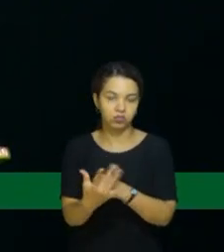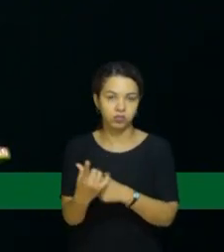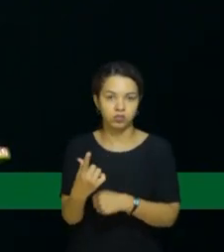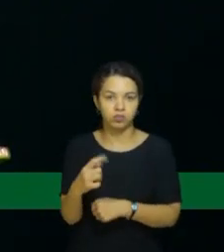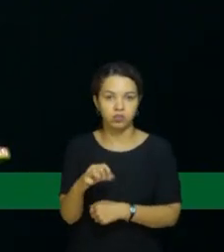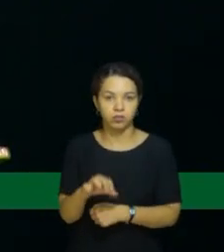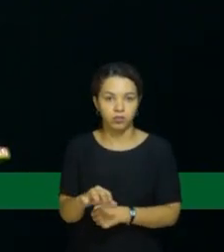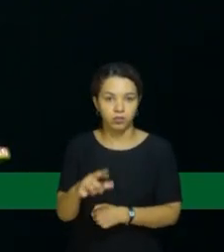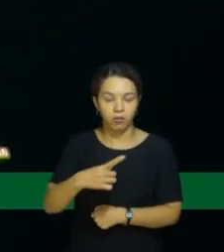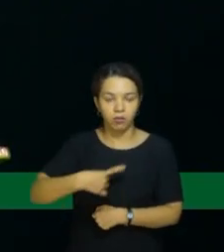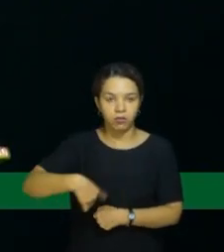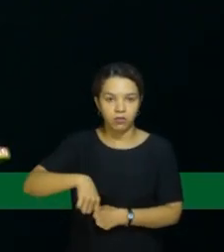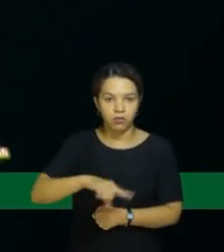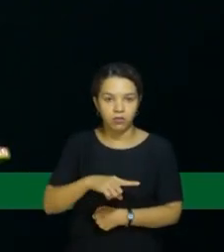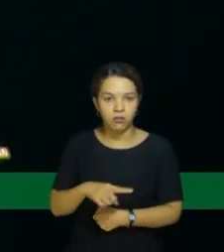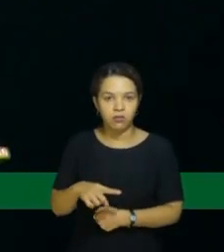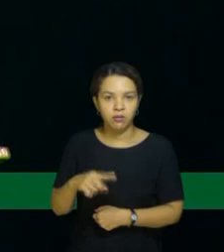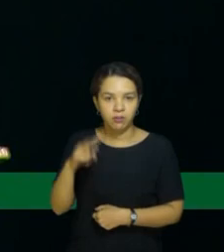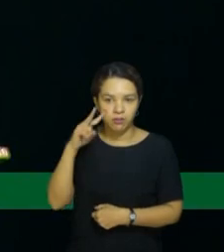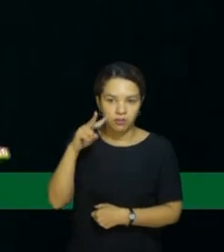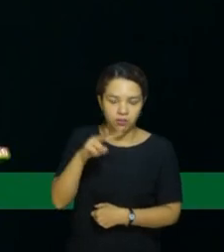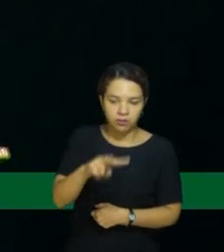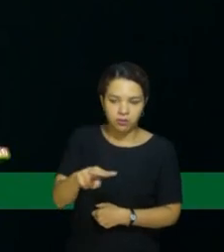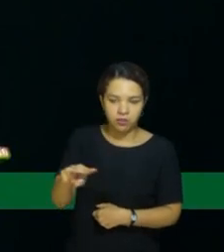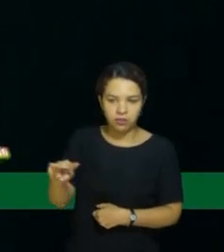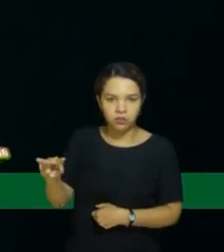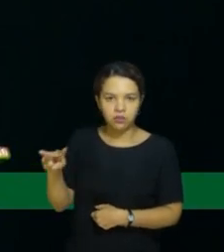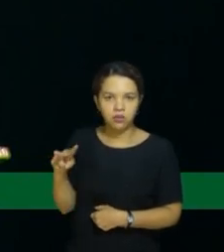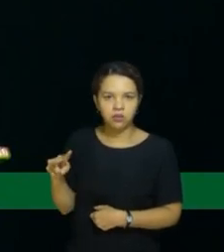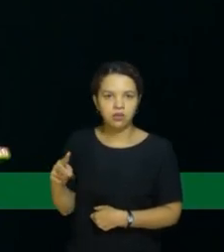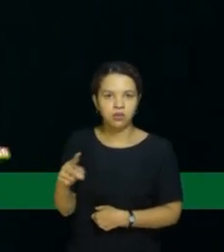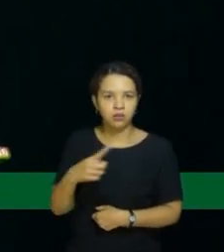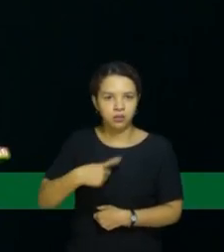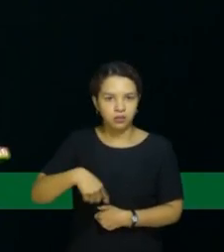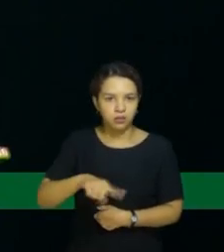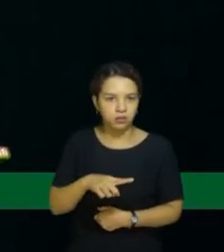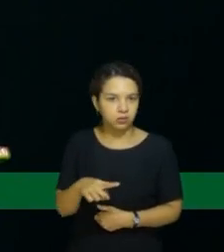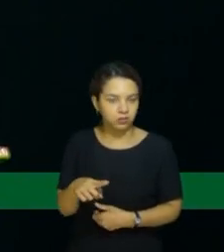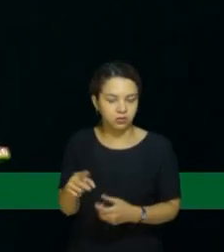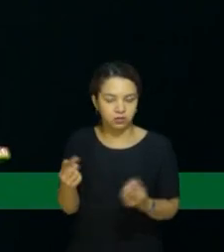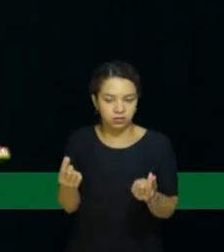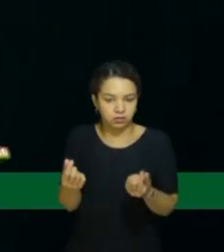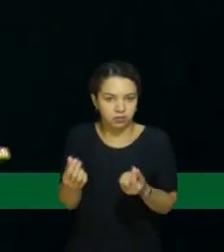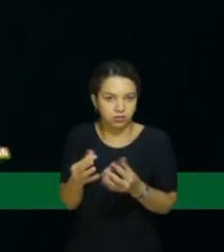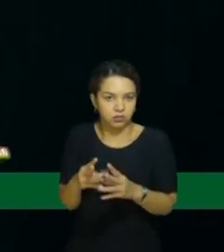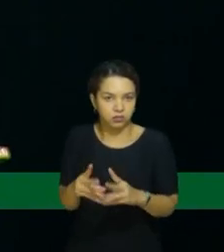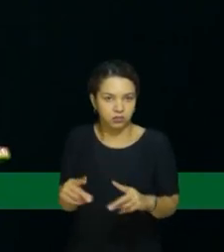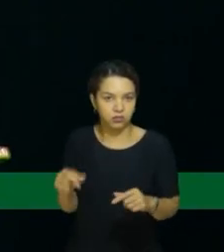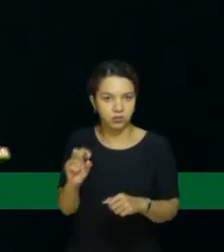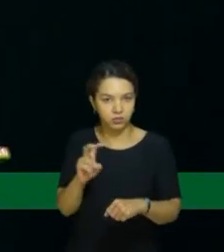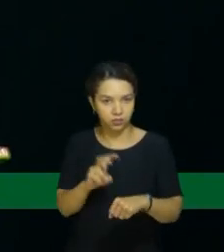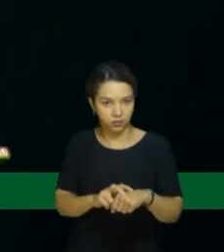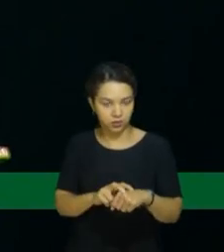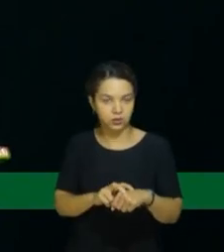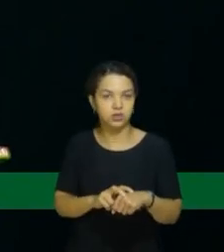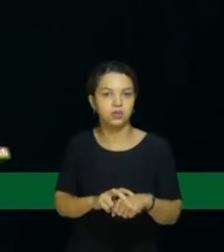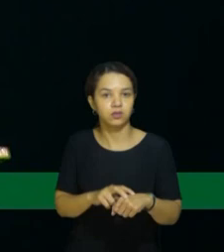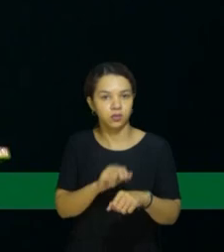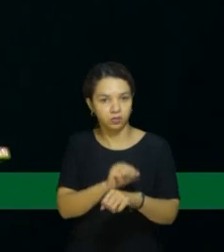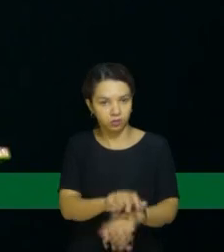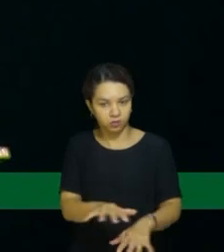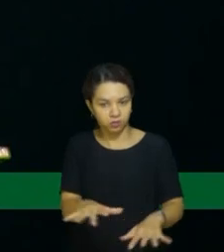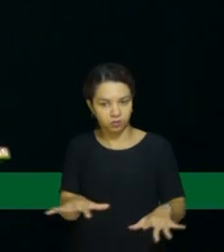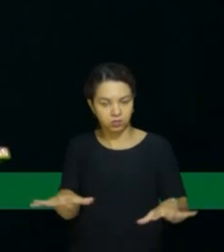onde nós podemos ver concluímos né que não somos nada né um vírus tomou conta da nossa sociedade